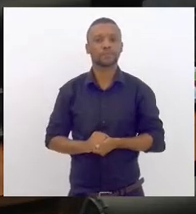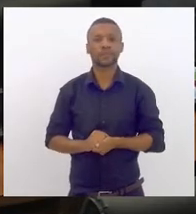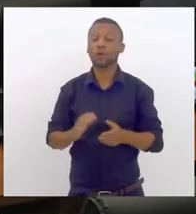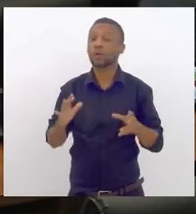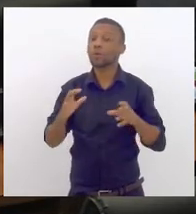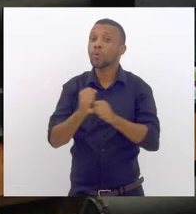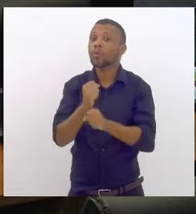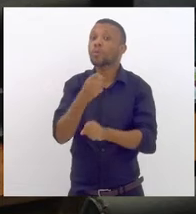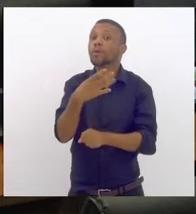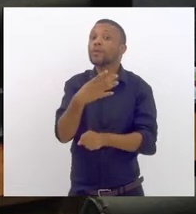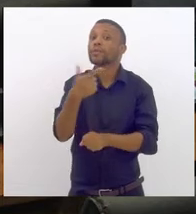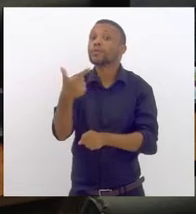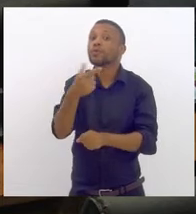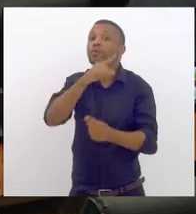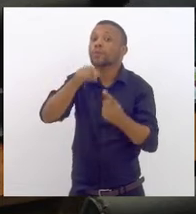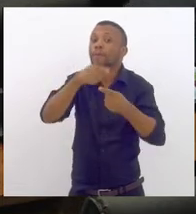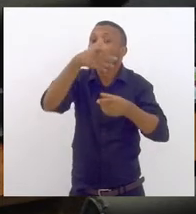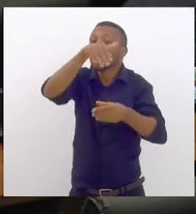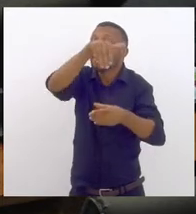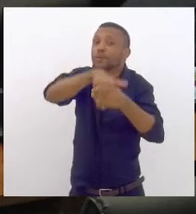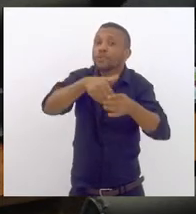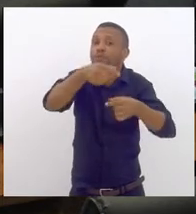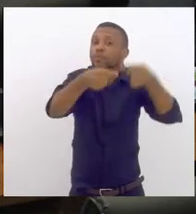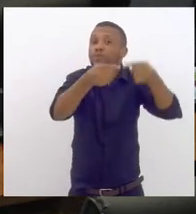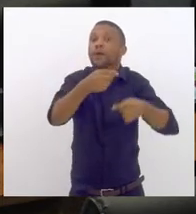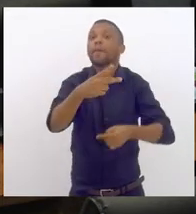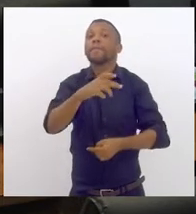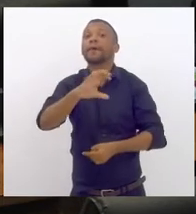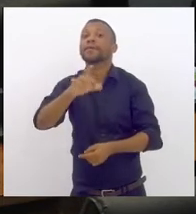42 para a PEC. São 42.